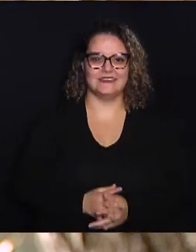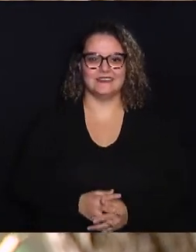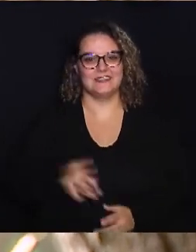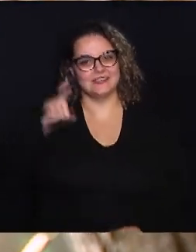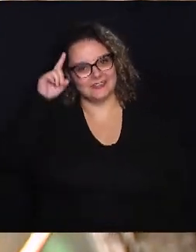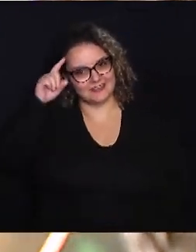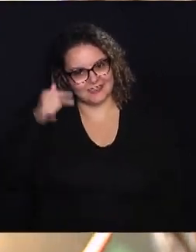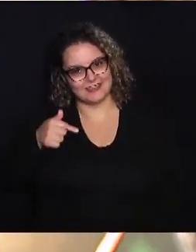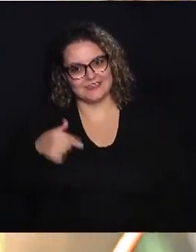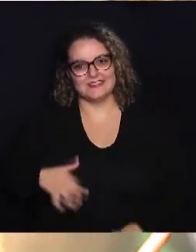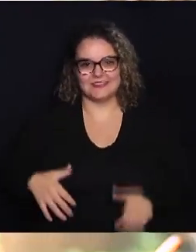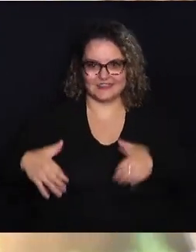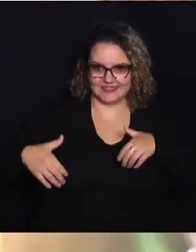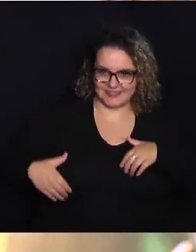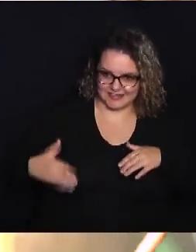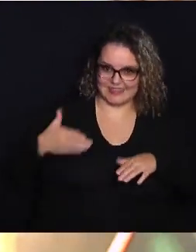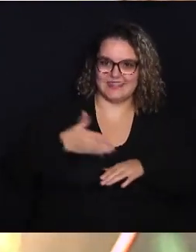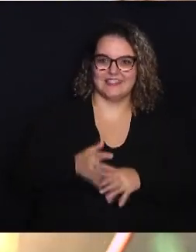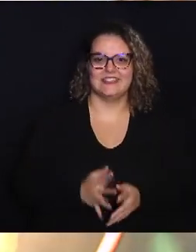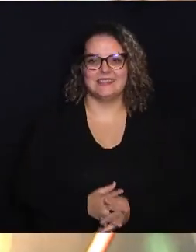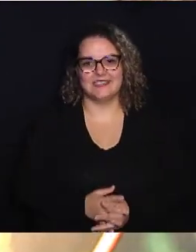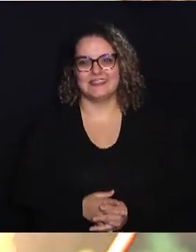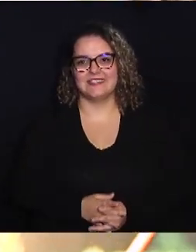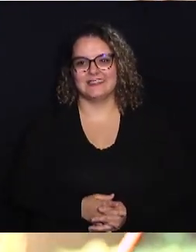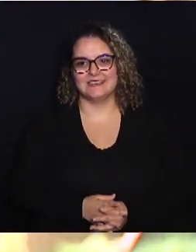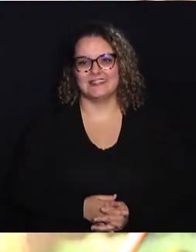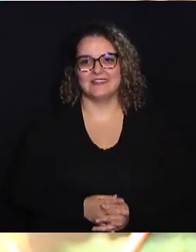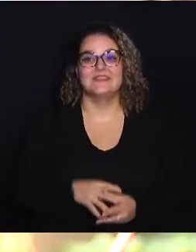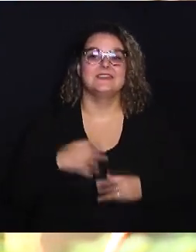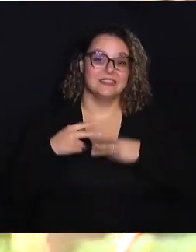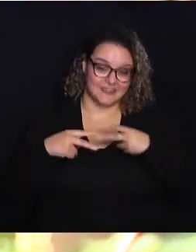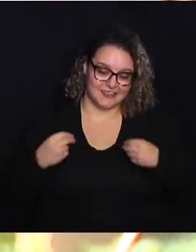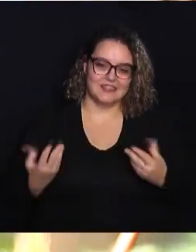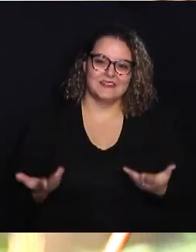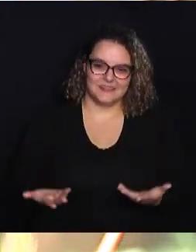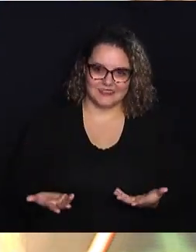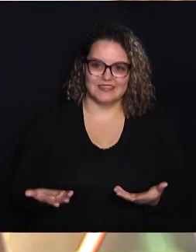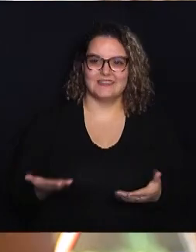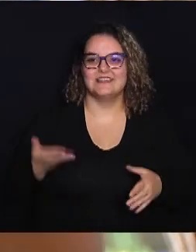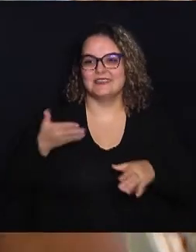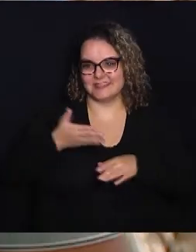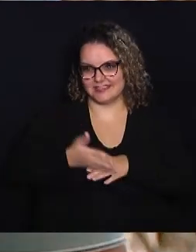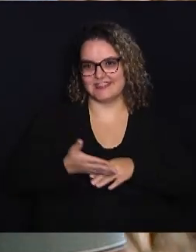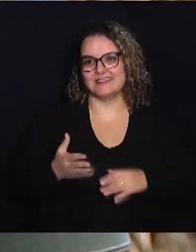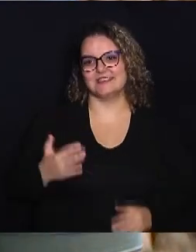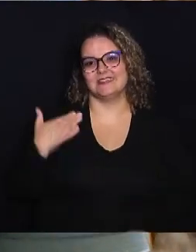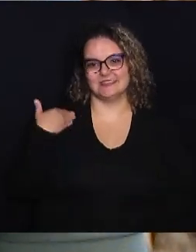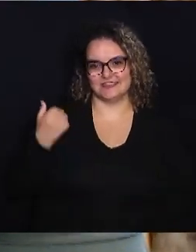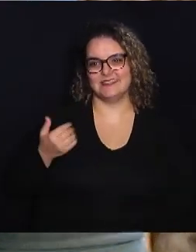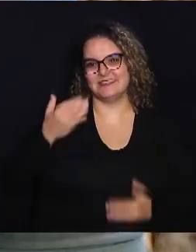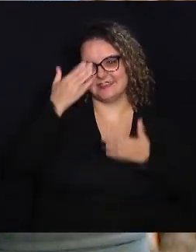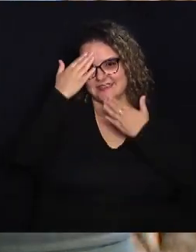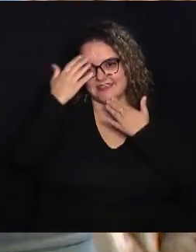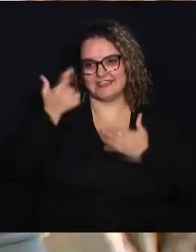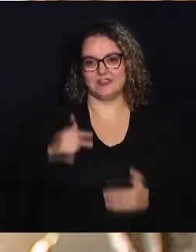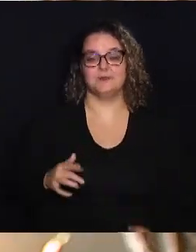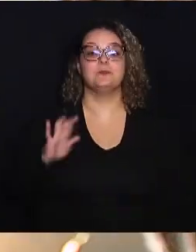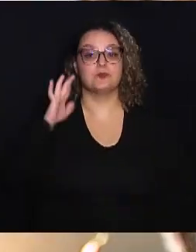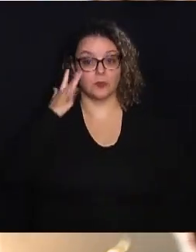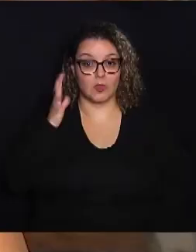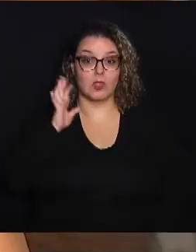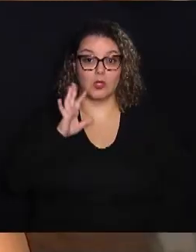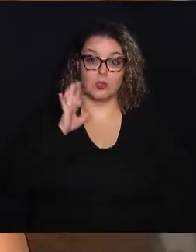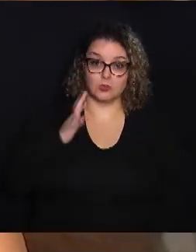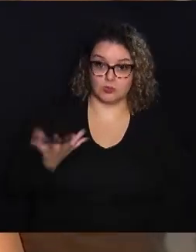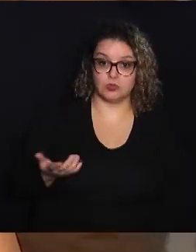eu fiz aniversário e no dia 7 eu estava entrando aqui. Foi um grande presente, então, essa aprovação, essa convocação. Obrigado